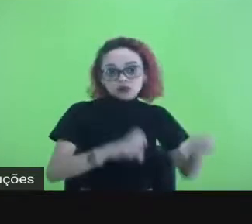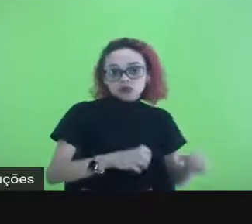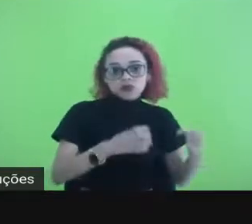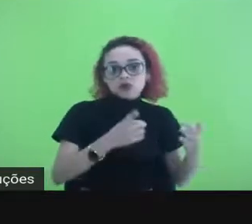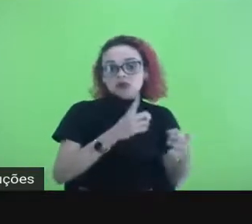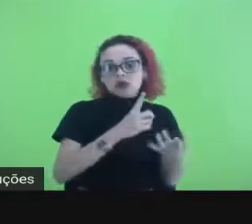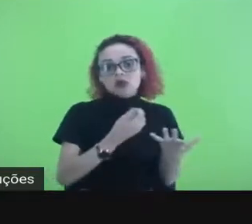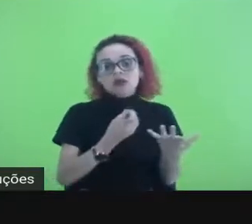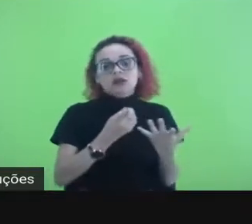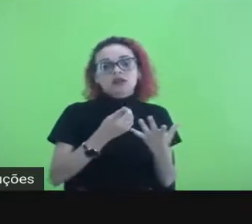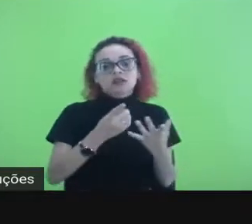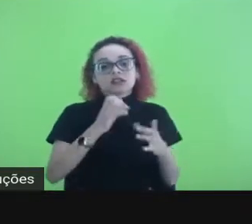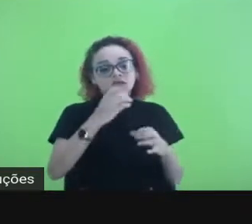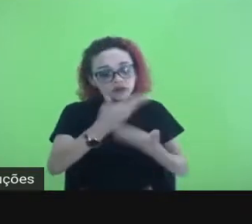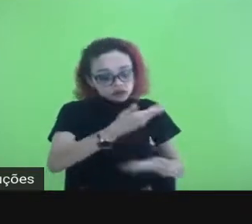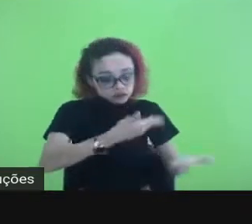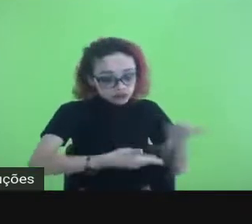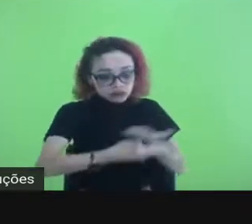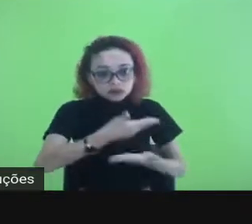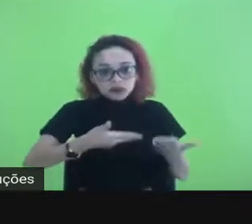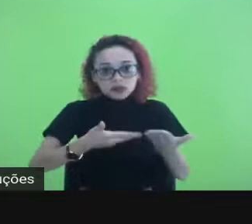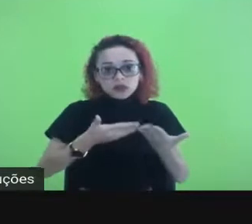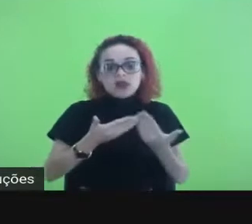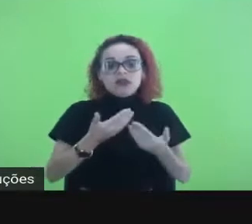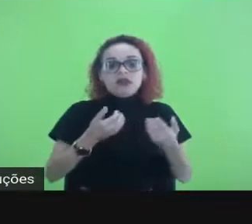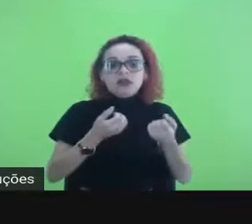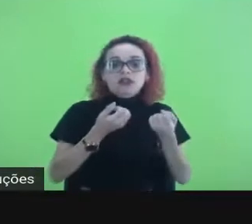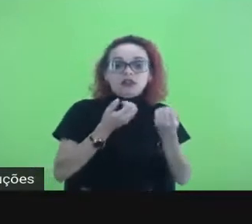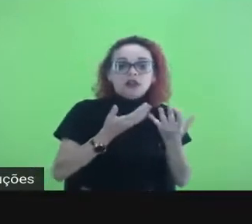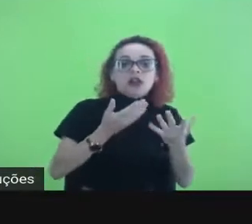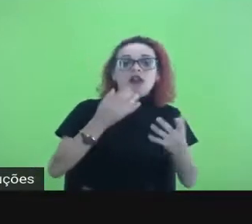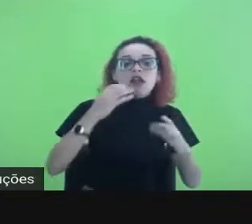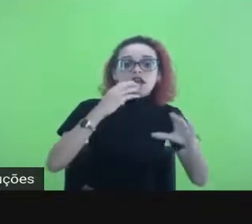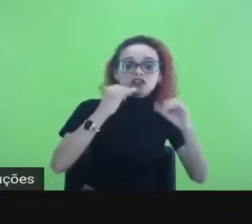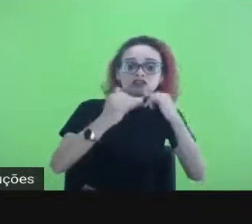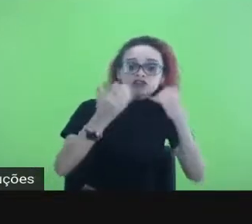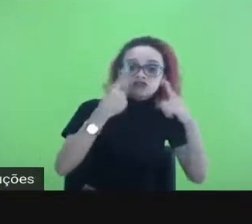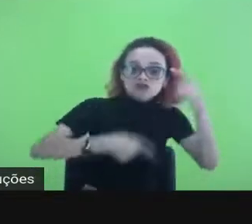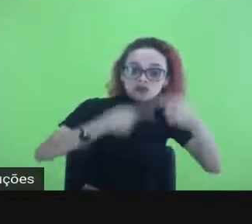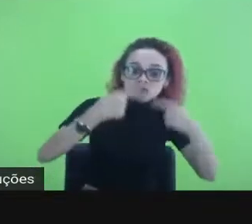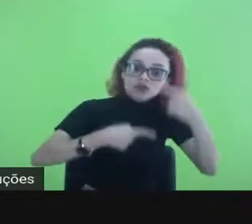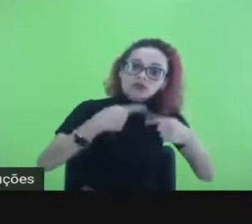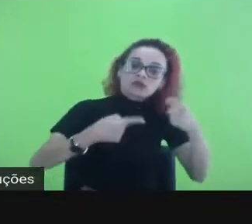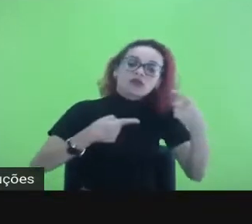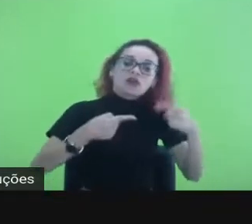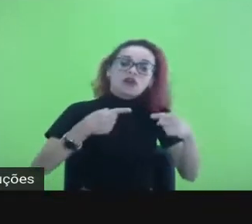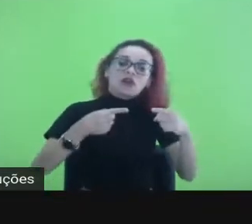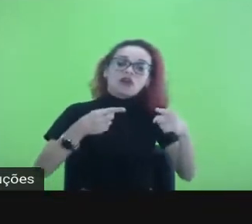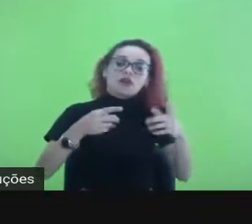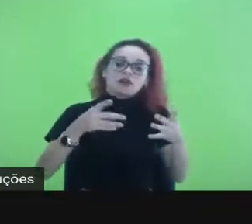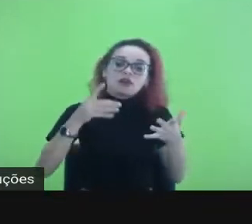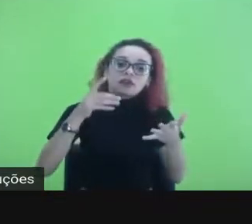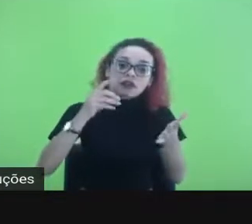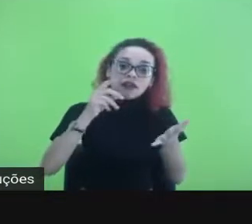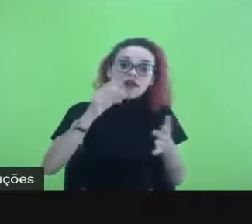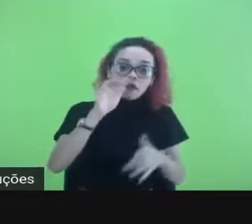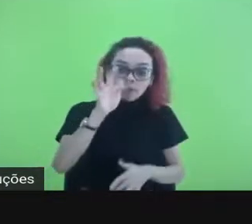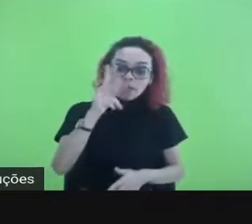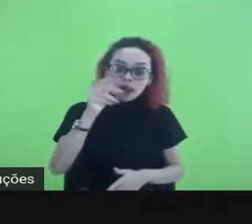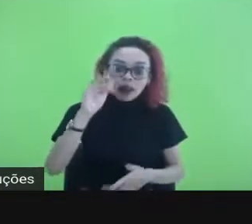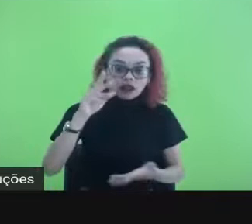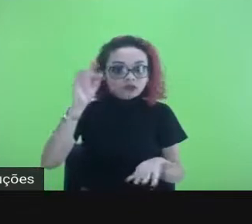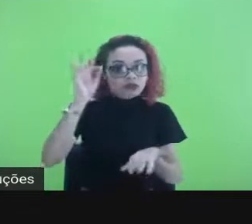se articulando e que promovem essas discussões, que promovem realmente a realização desse planejamento, que